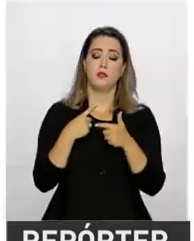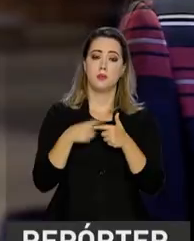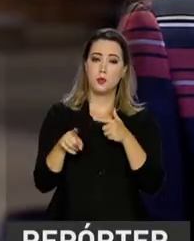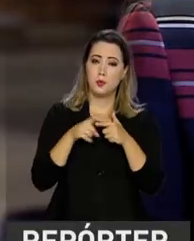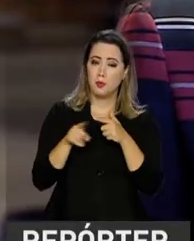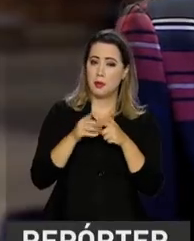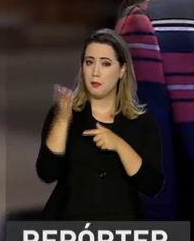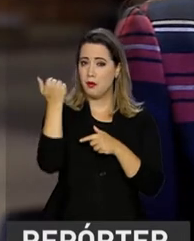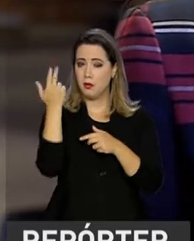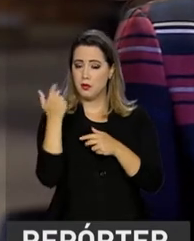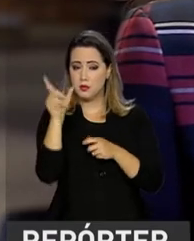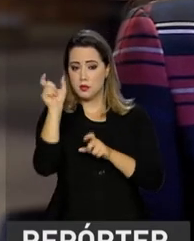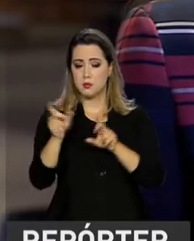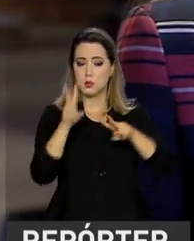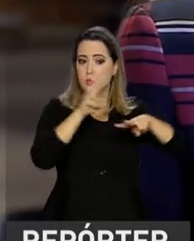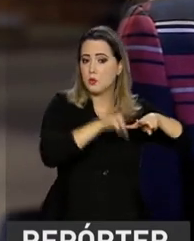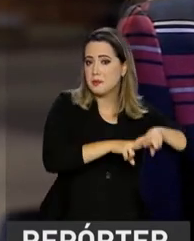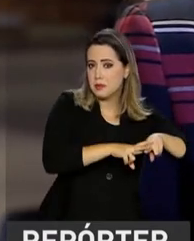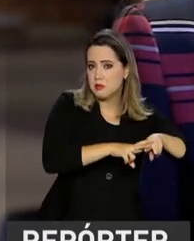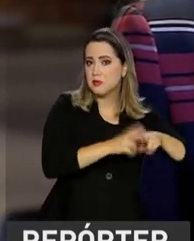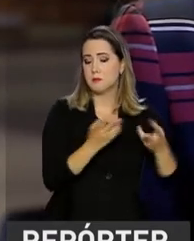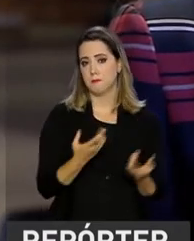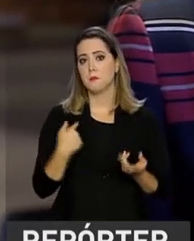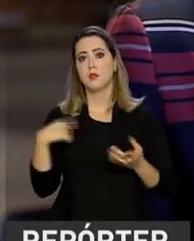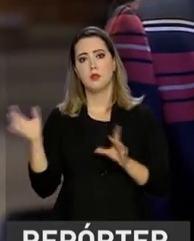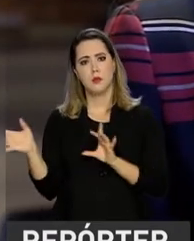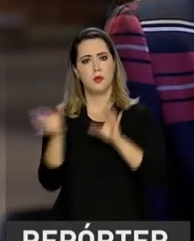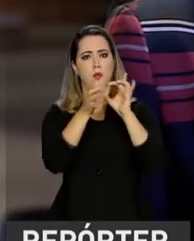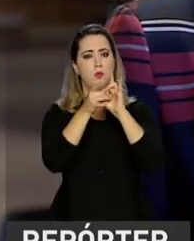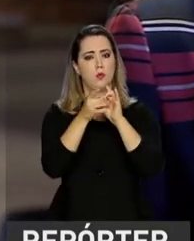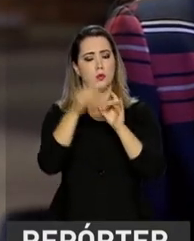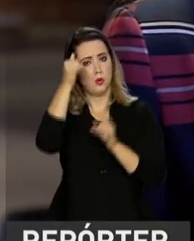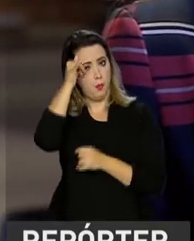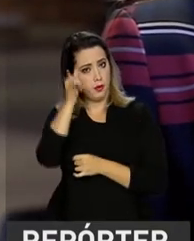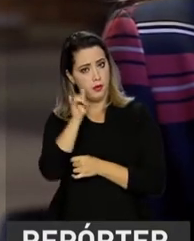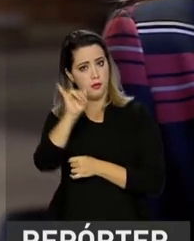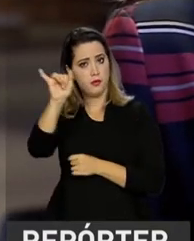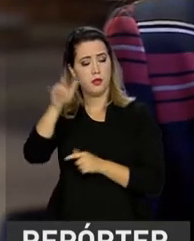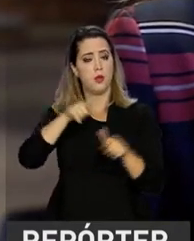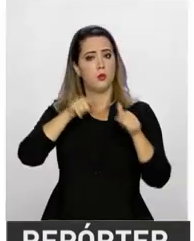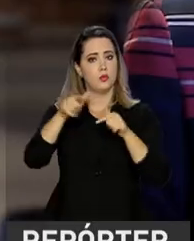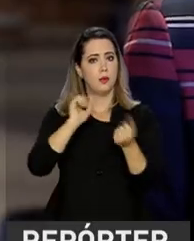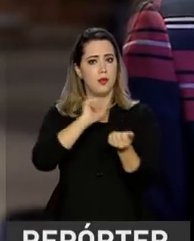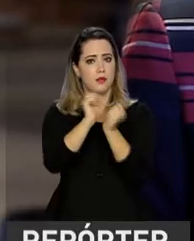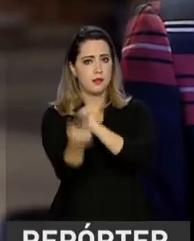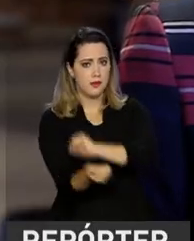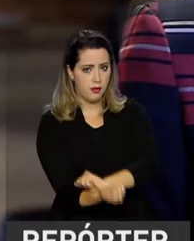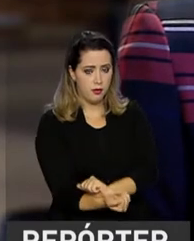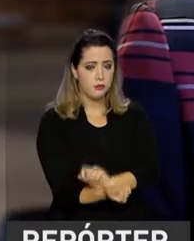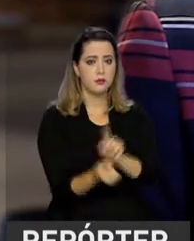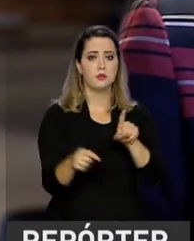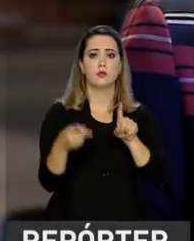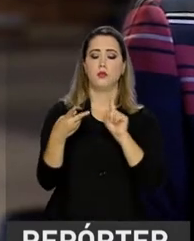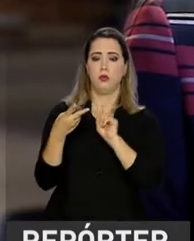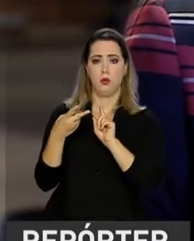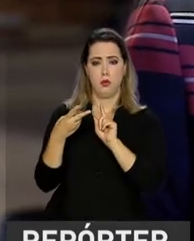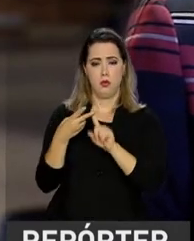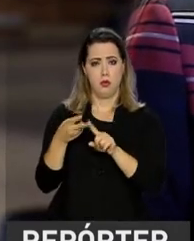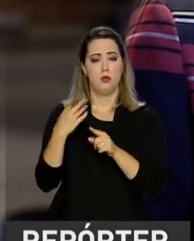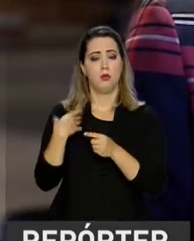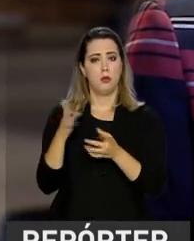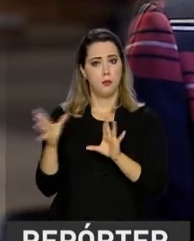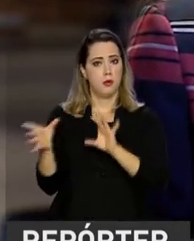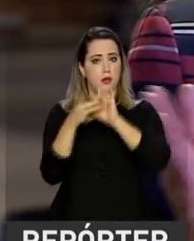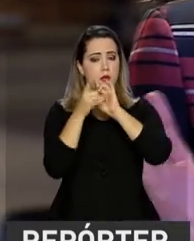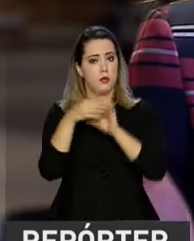também lançamos um pacto federativo de prevenção e combate ao trabalho escravo lançamos também um pacto federativo para